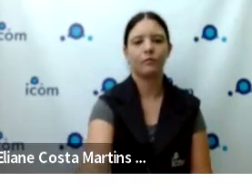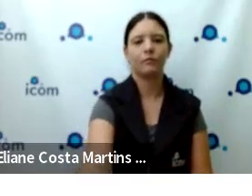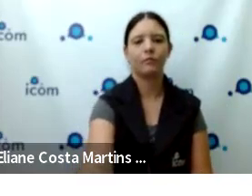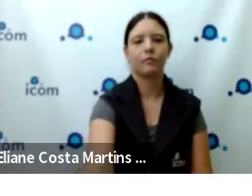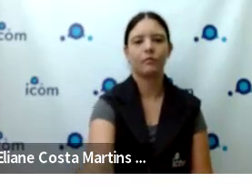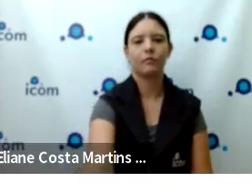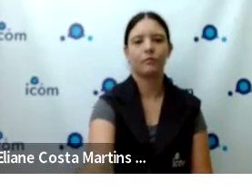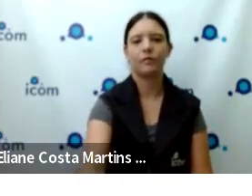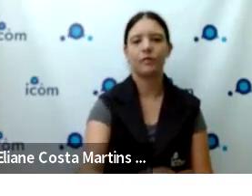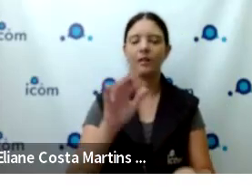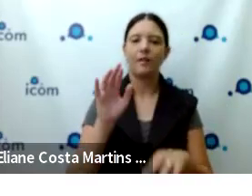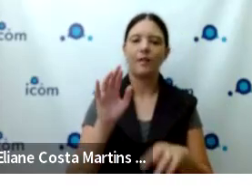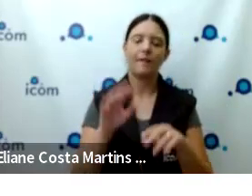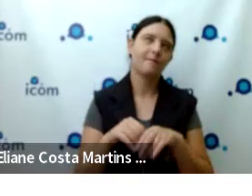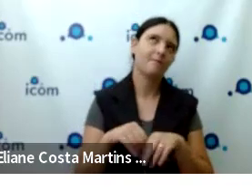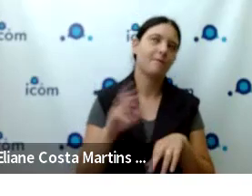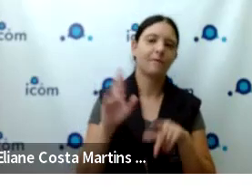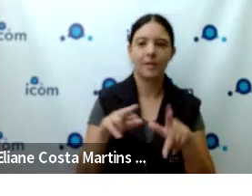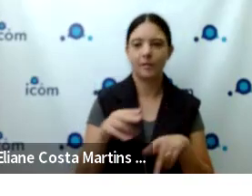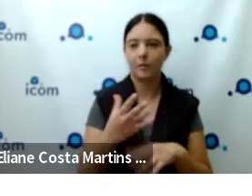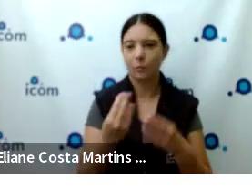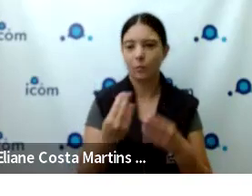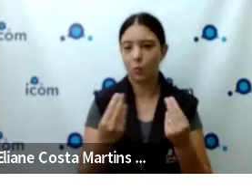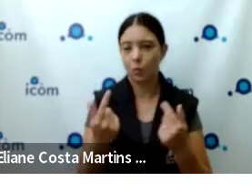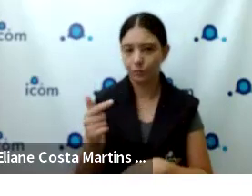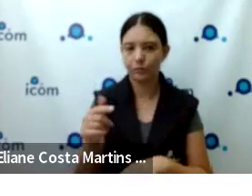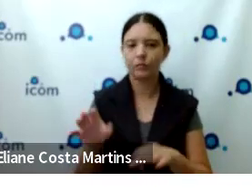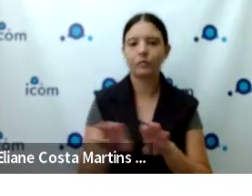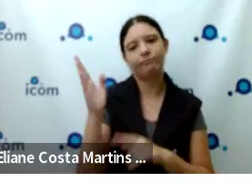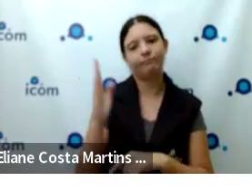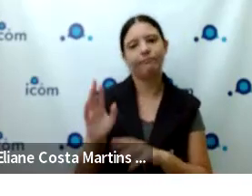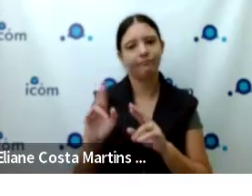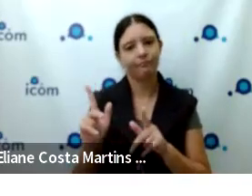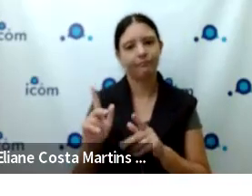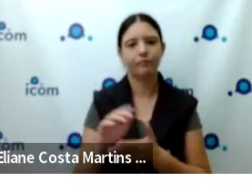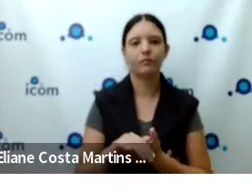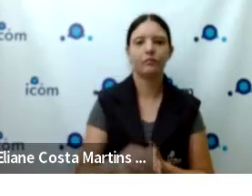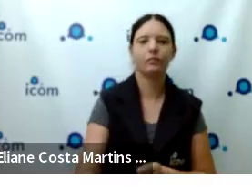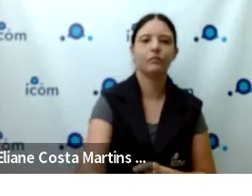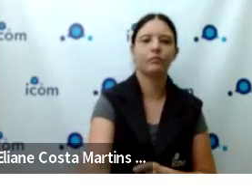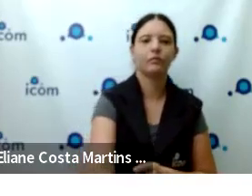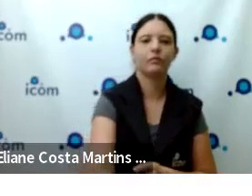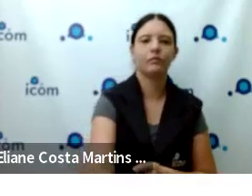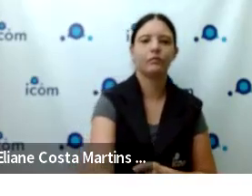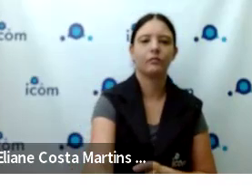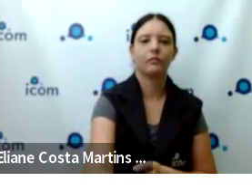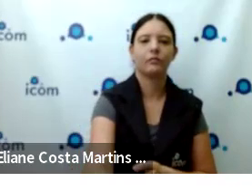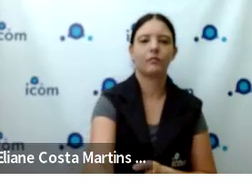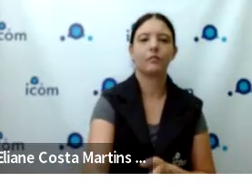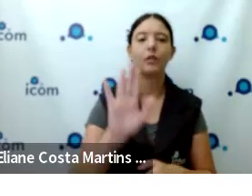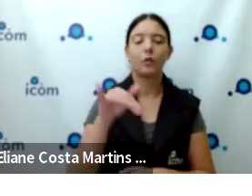deixa de ser uma loteria como é no Brasil. Uma outra questão: incentiva a litigiosidade. No Brasil, quando o